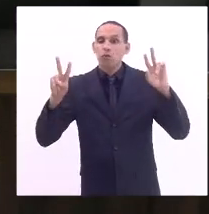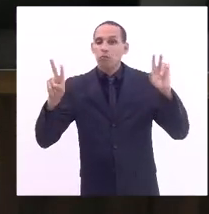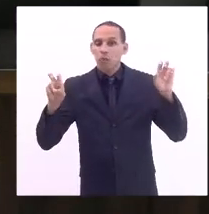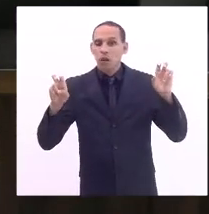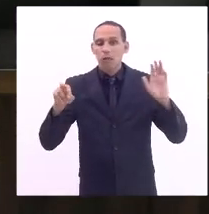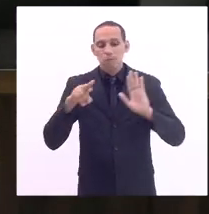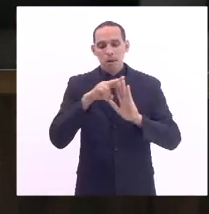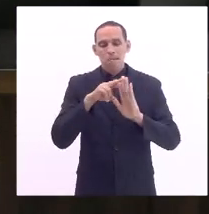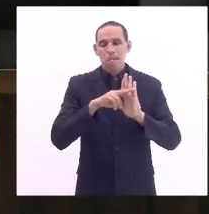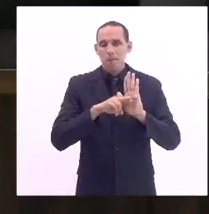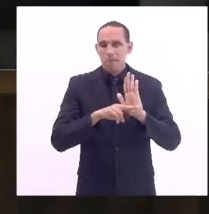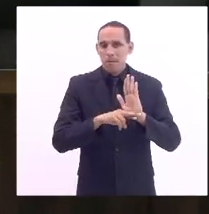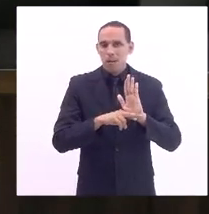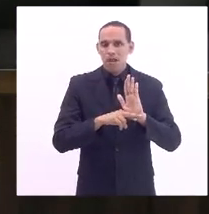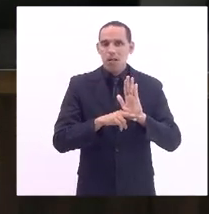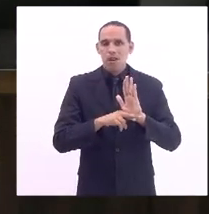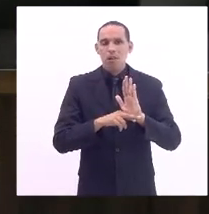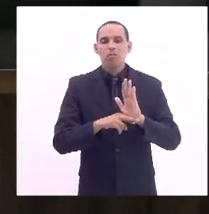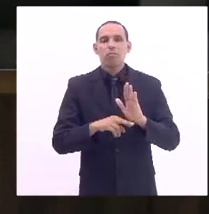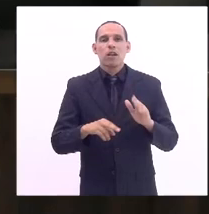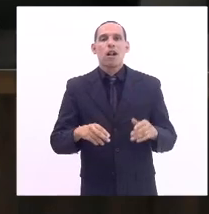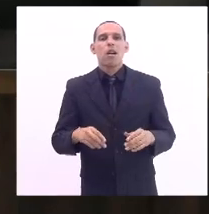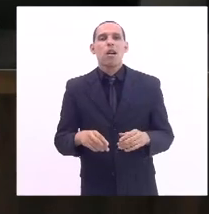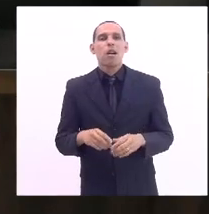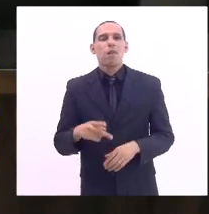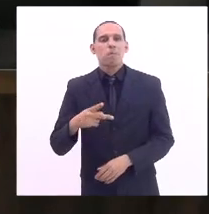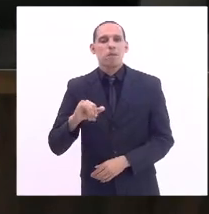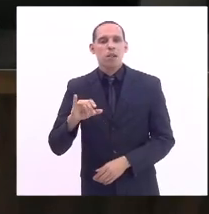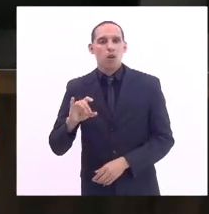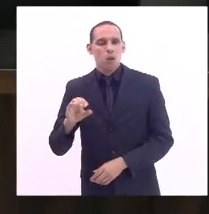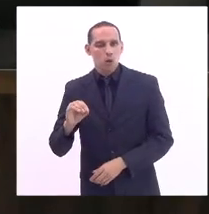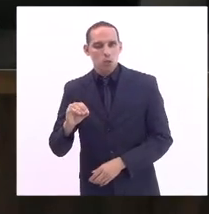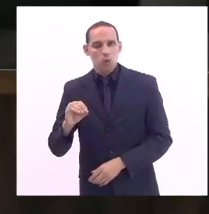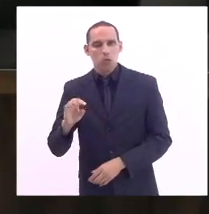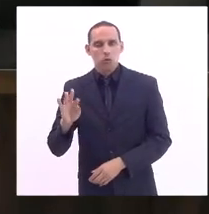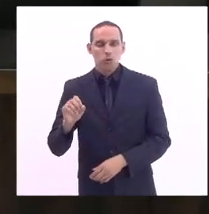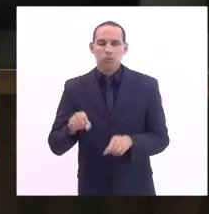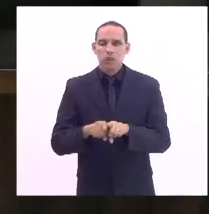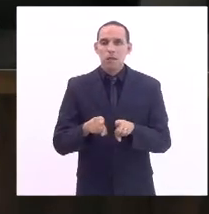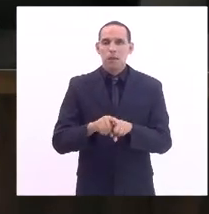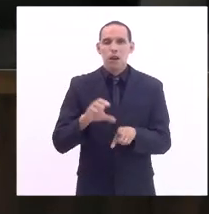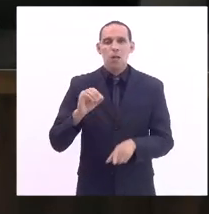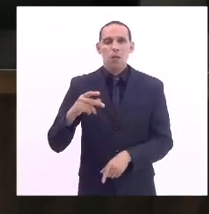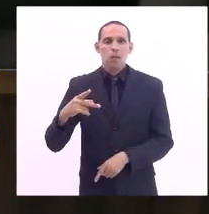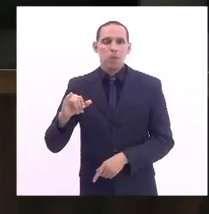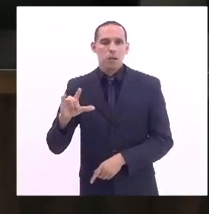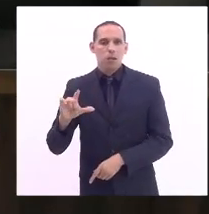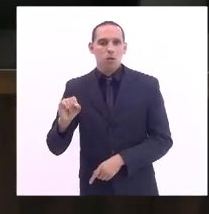regulamentação da função do piloto e copiloto da aeronave da Polícia Militar e do